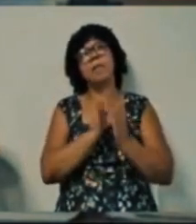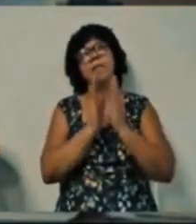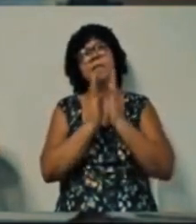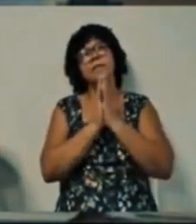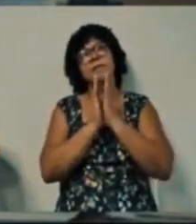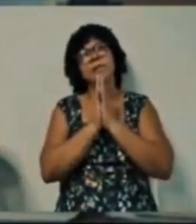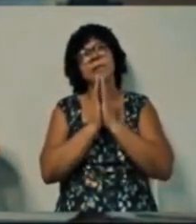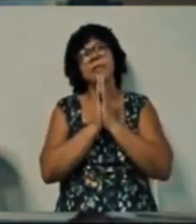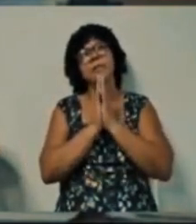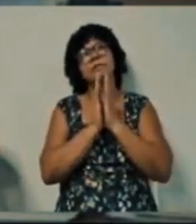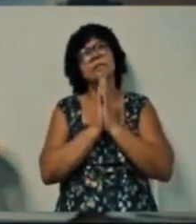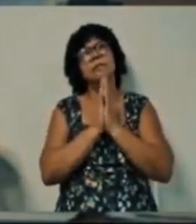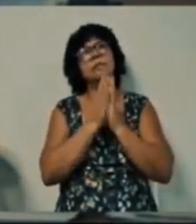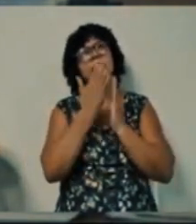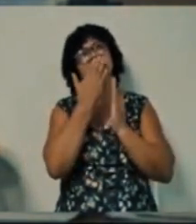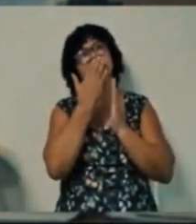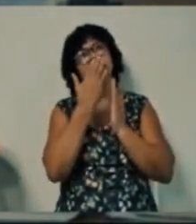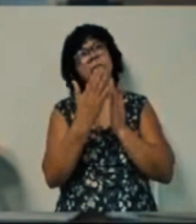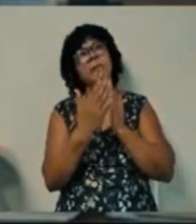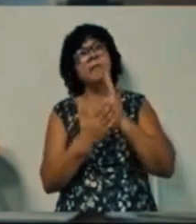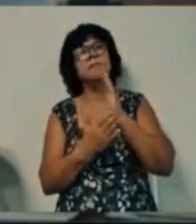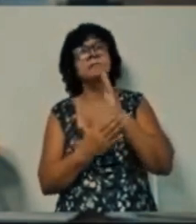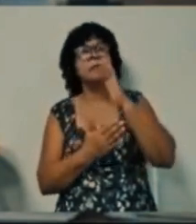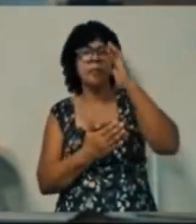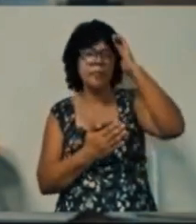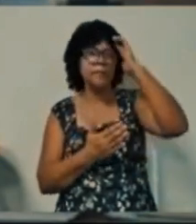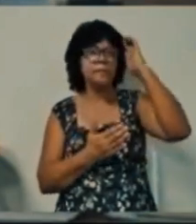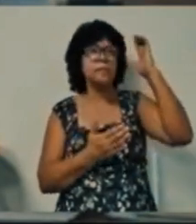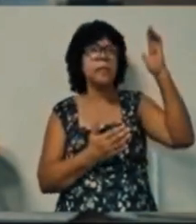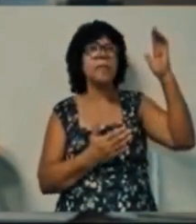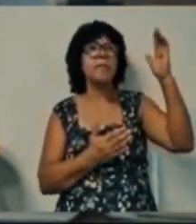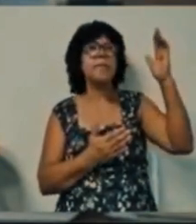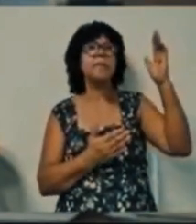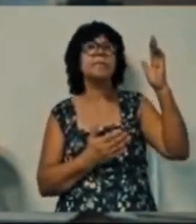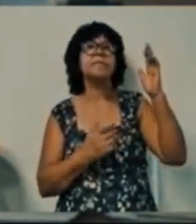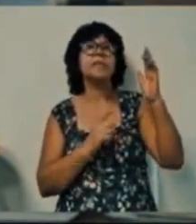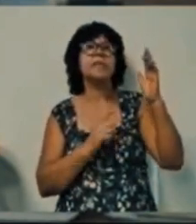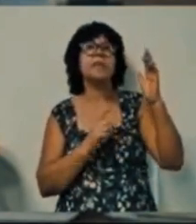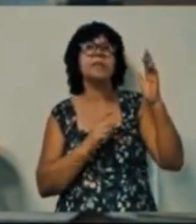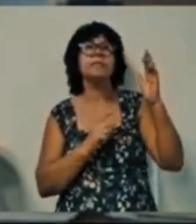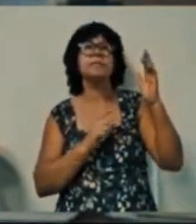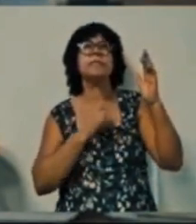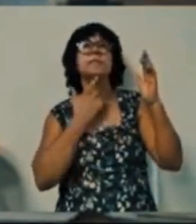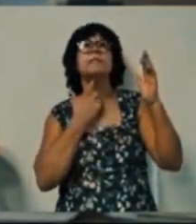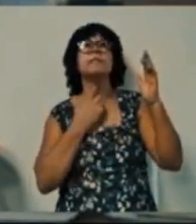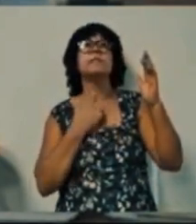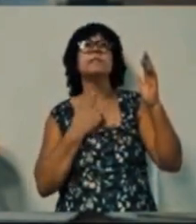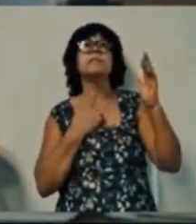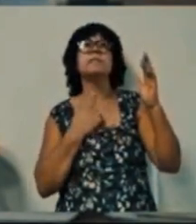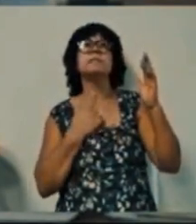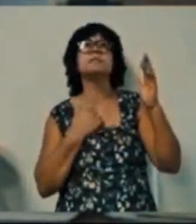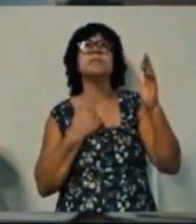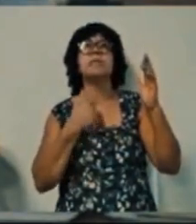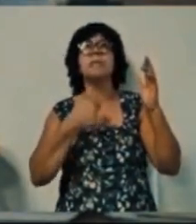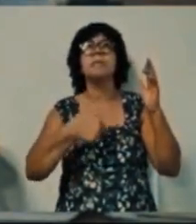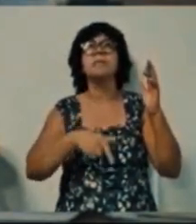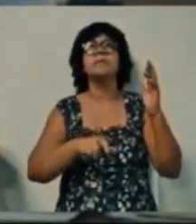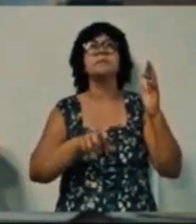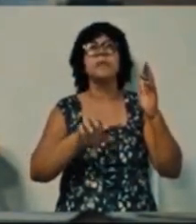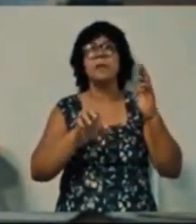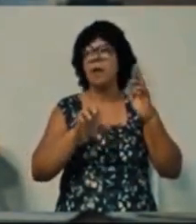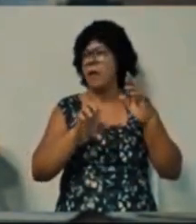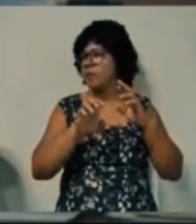do Senhor o desejo, o anelo da sua alma, de alcançar